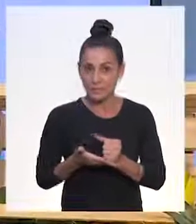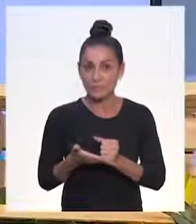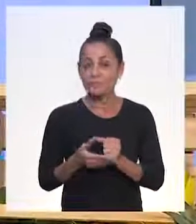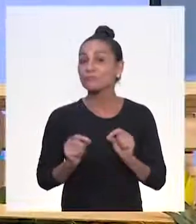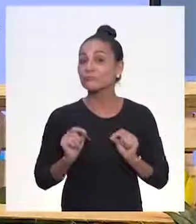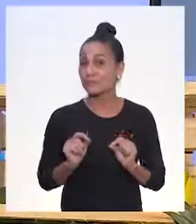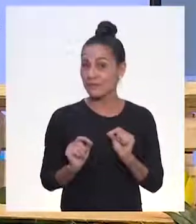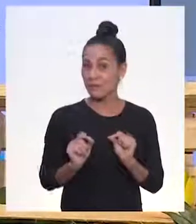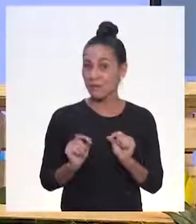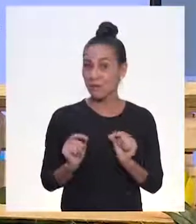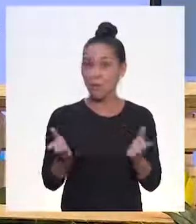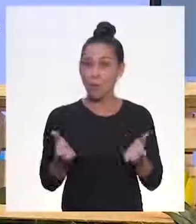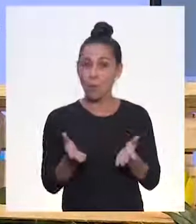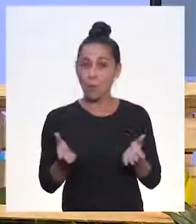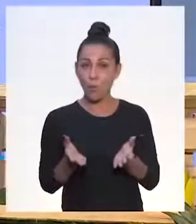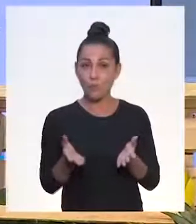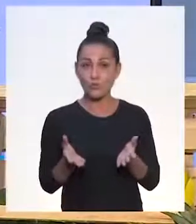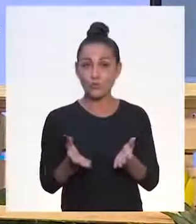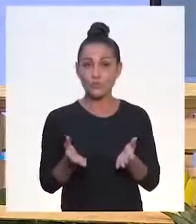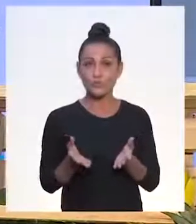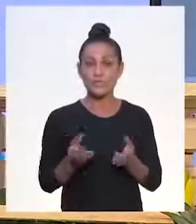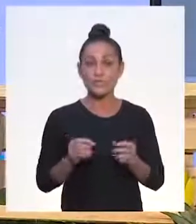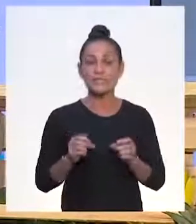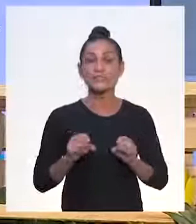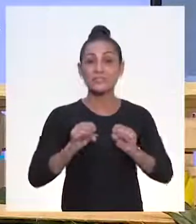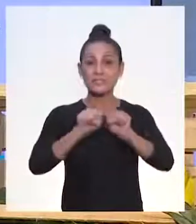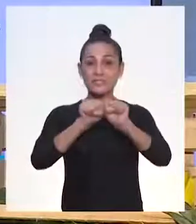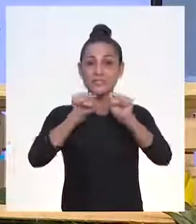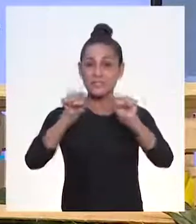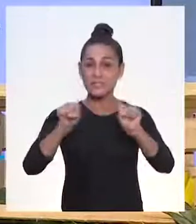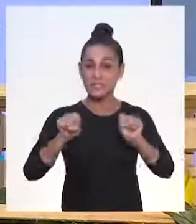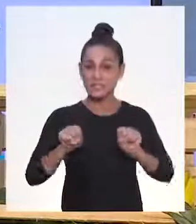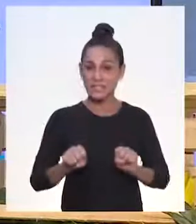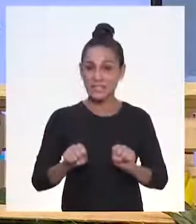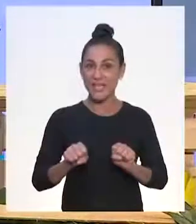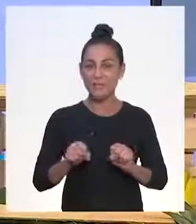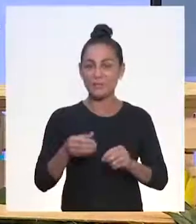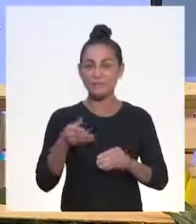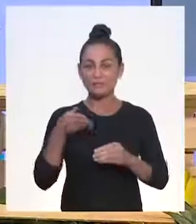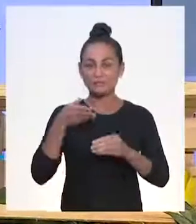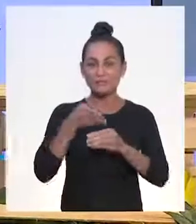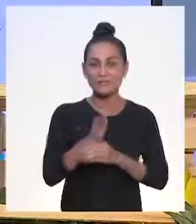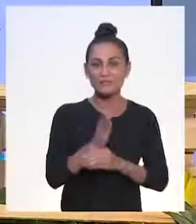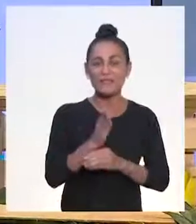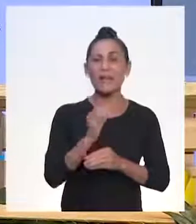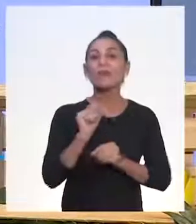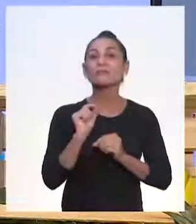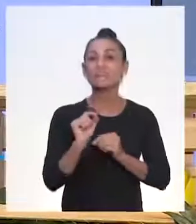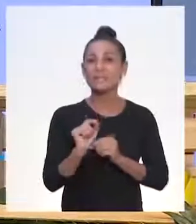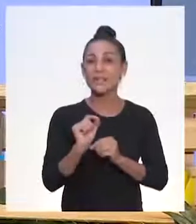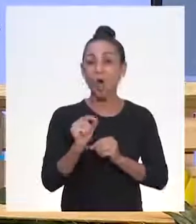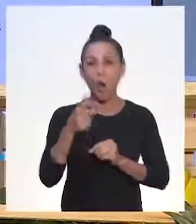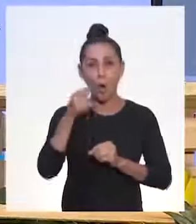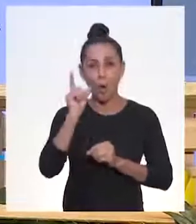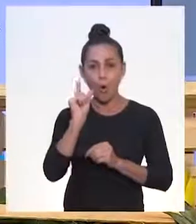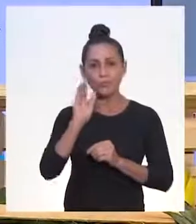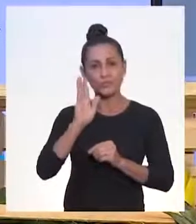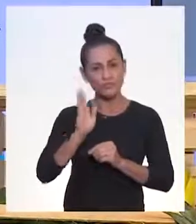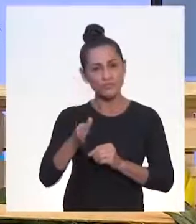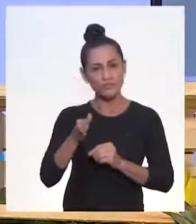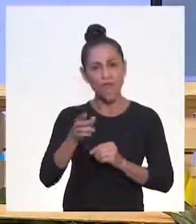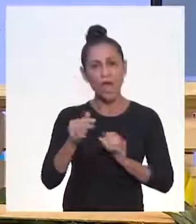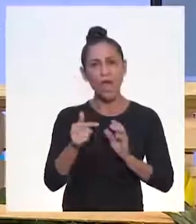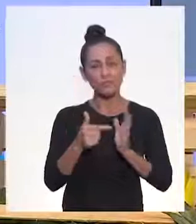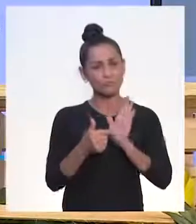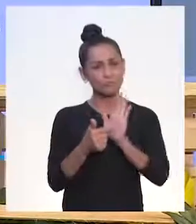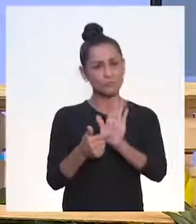Basicamente, hoje nós vamos fazer o que a gente chama de sistema. Hoje nós vamos entrar nessa relação. Ontem vocês viram lá a equação,